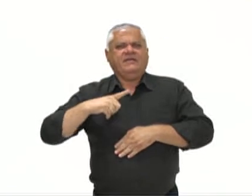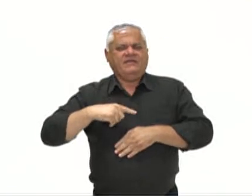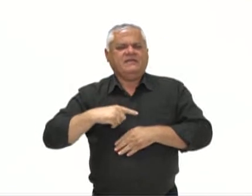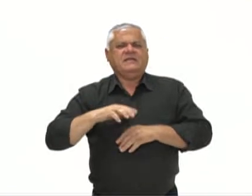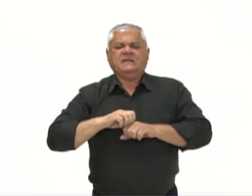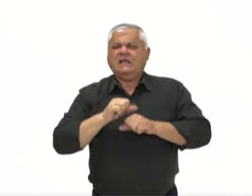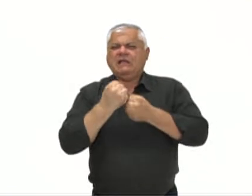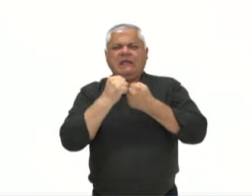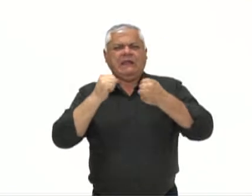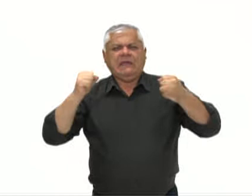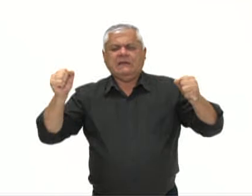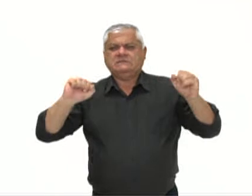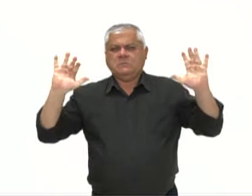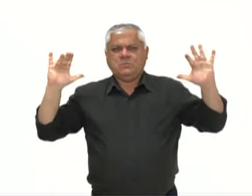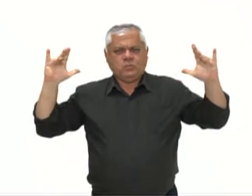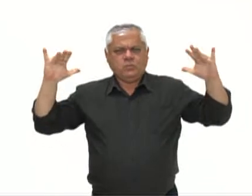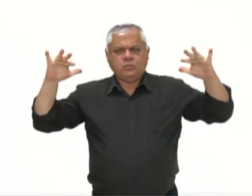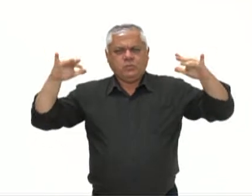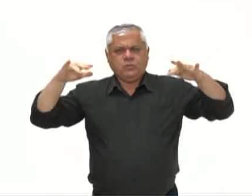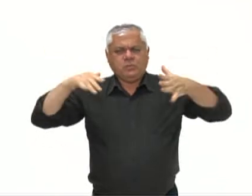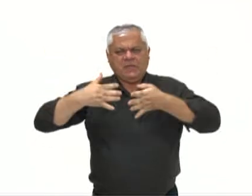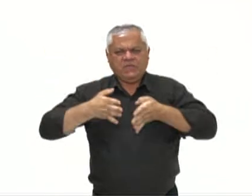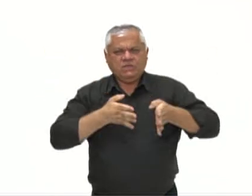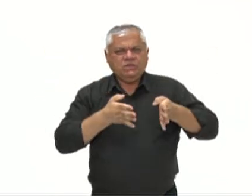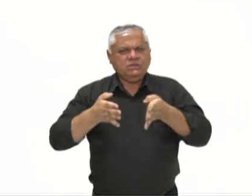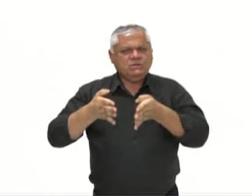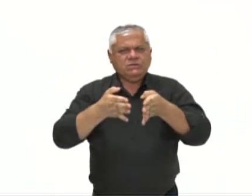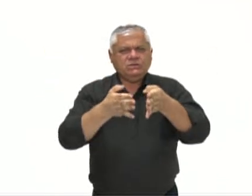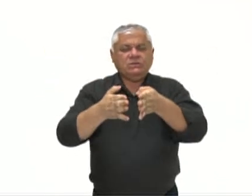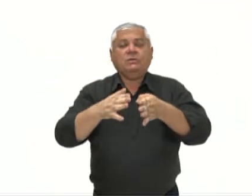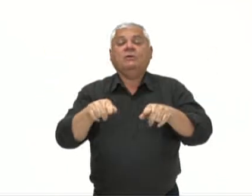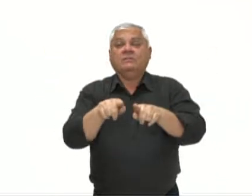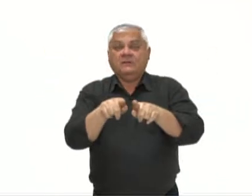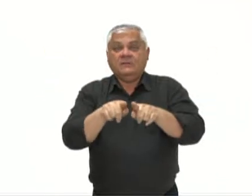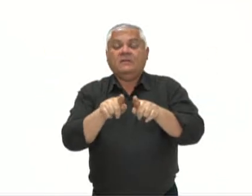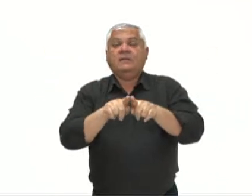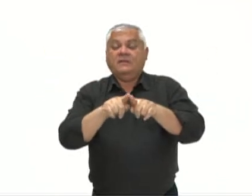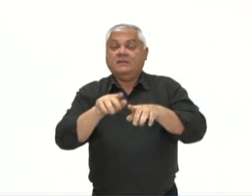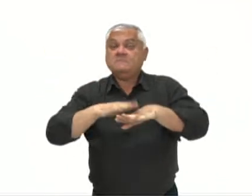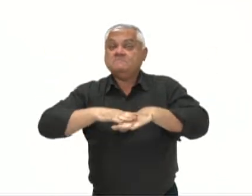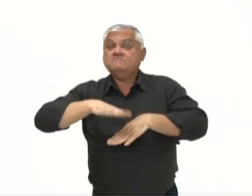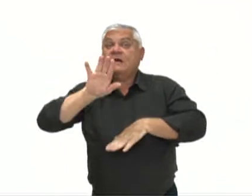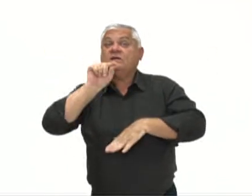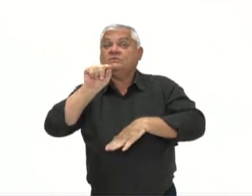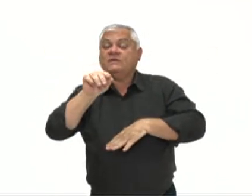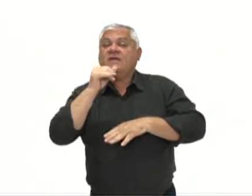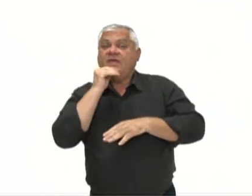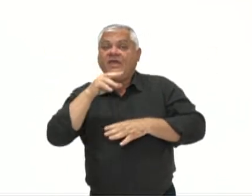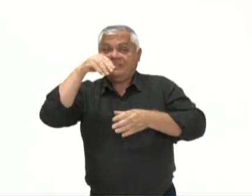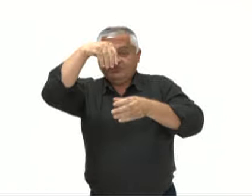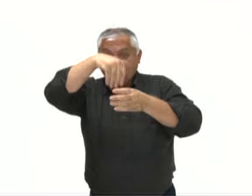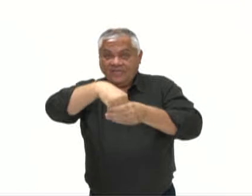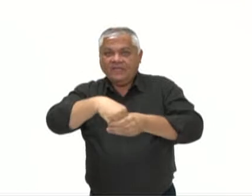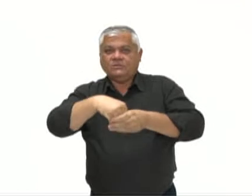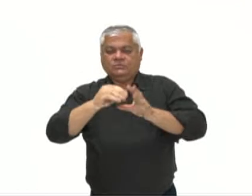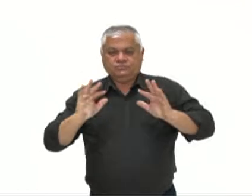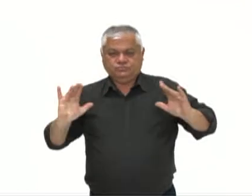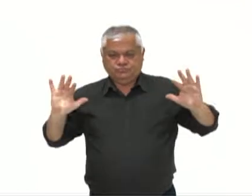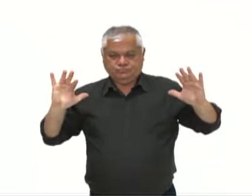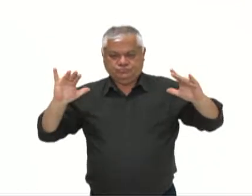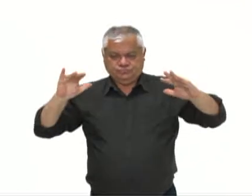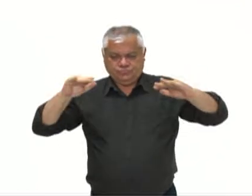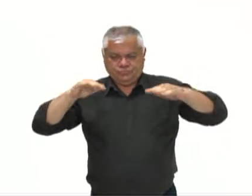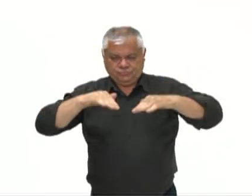com elevadas velocidades de suas águas, além de serem, na grande maioria, endorreicos, cujo sentido das águas é